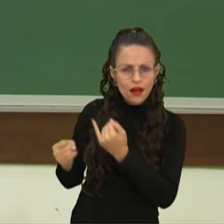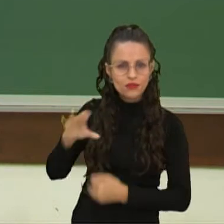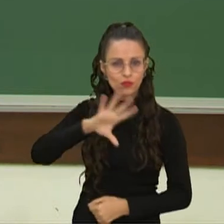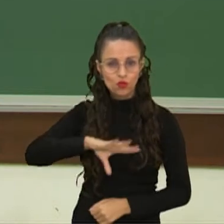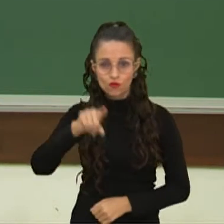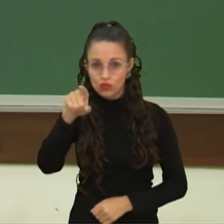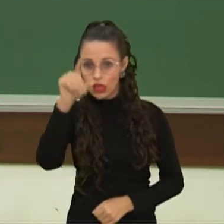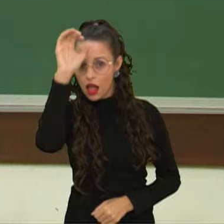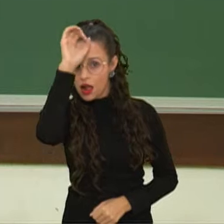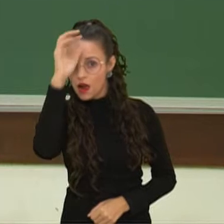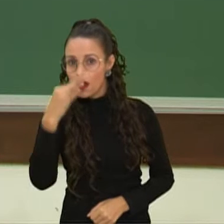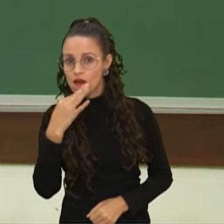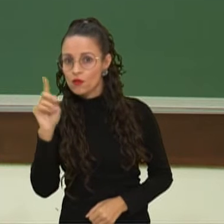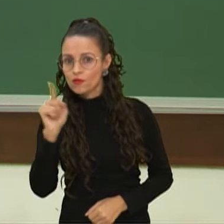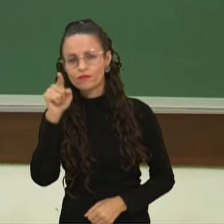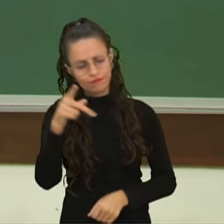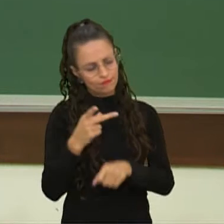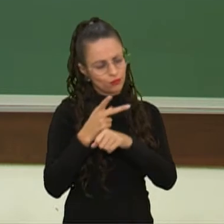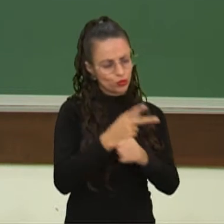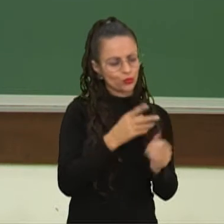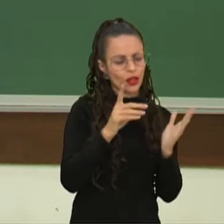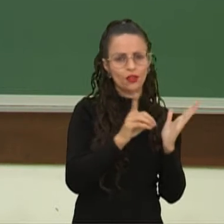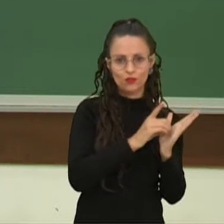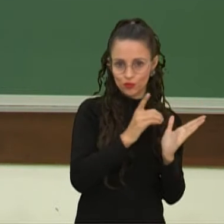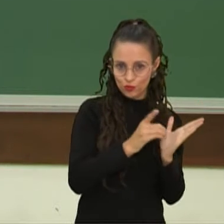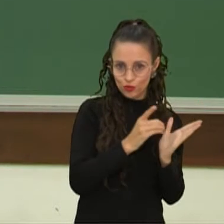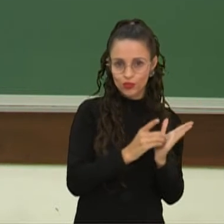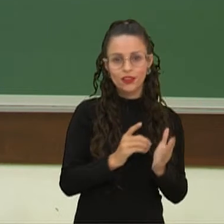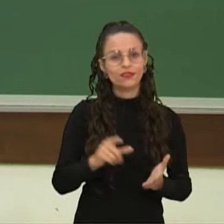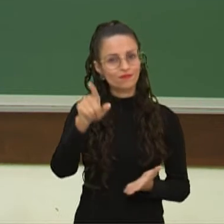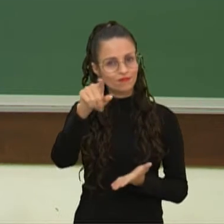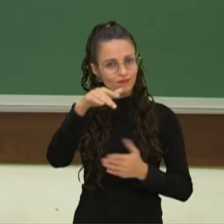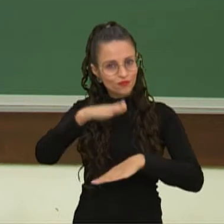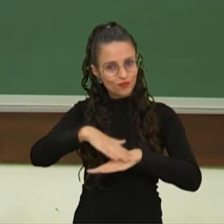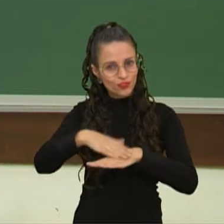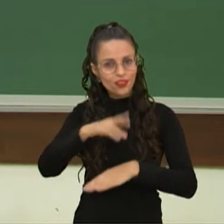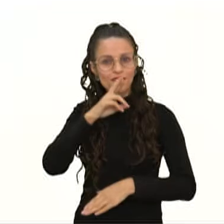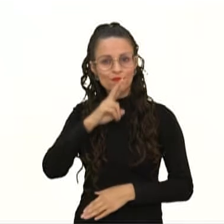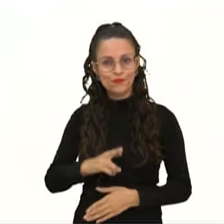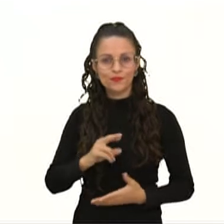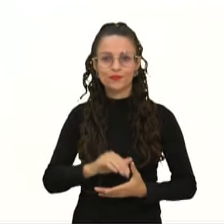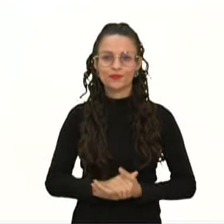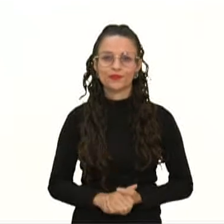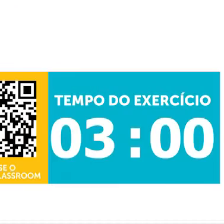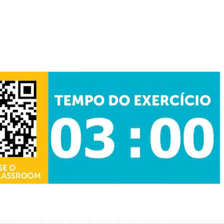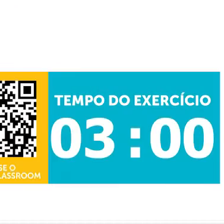não sabe, procura no dicionário também se preciso for. E escreva quais são as invenções. Bora lá.